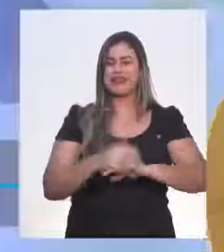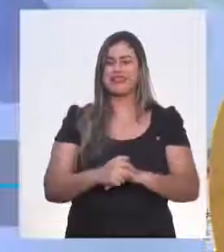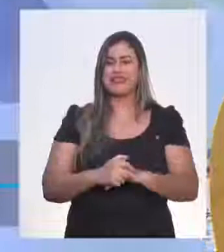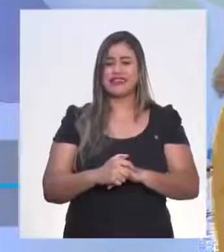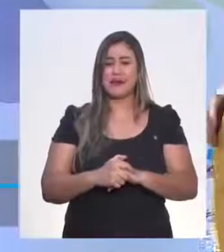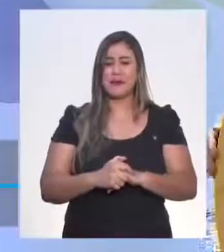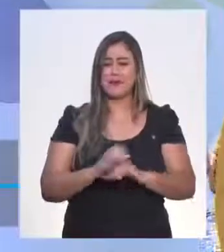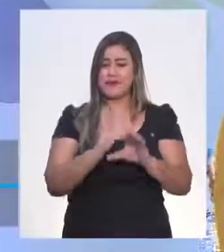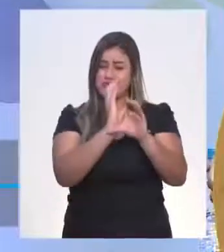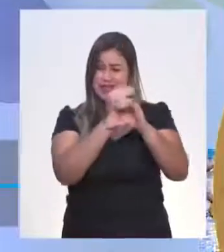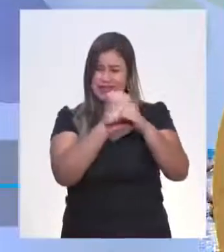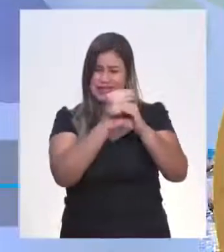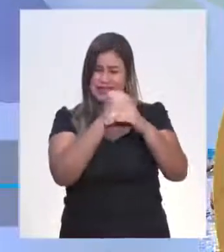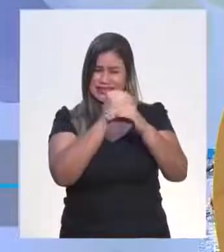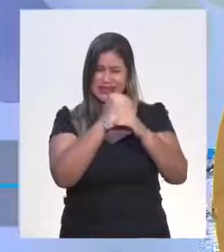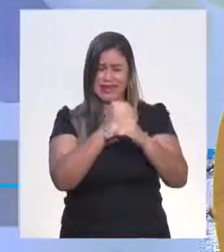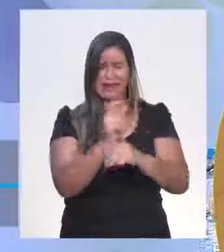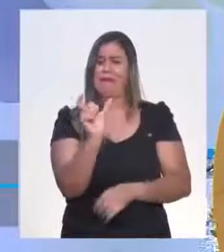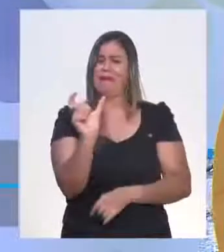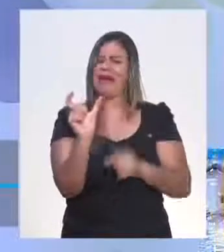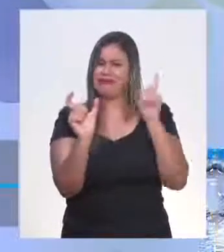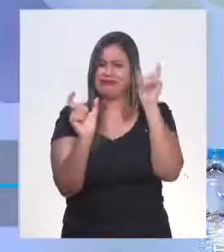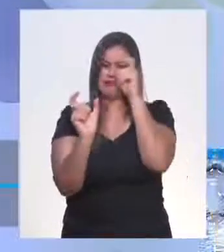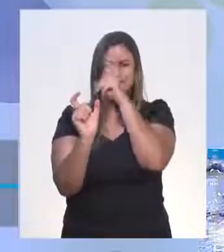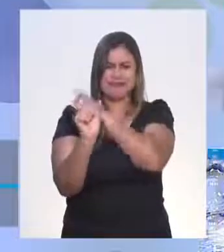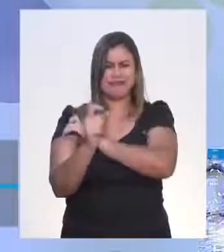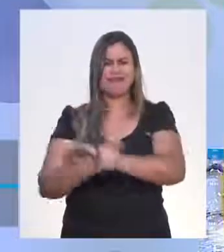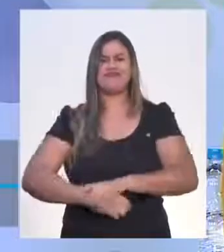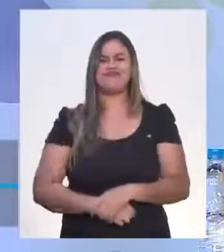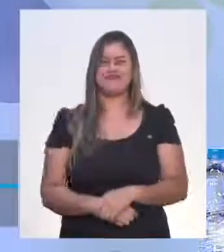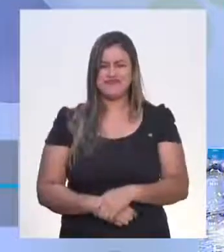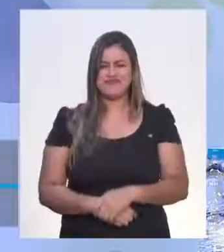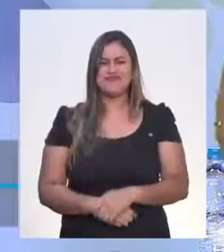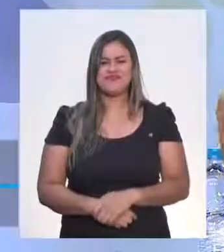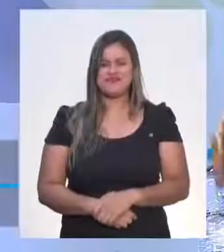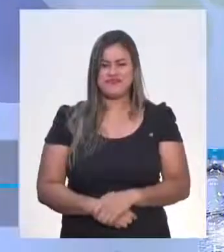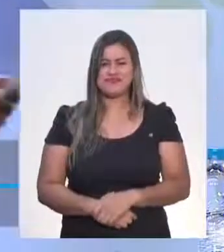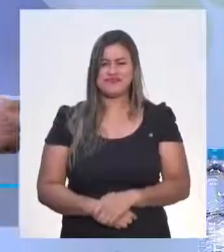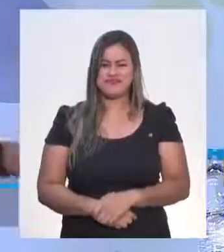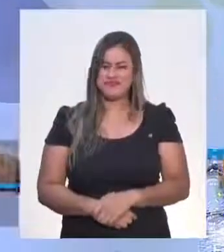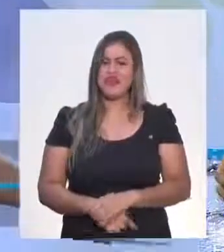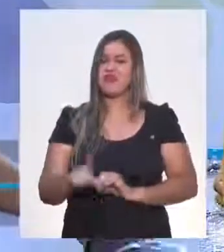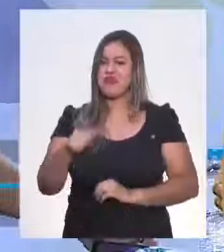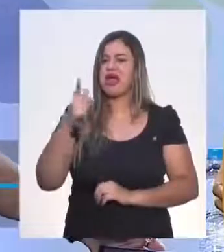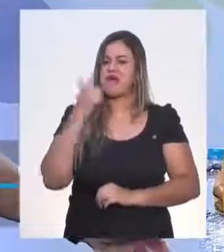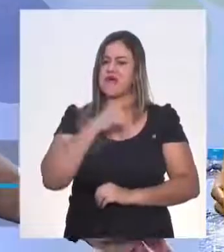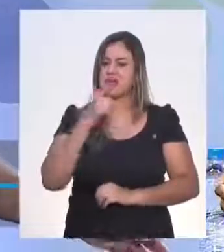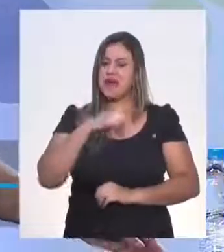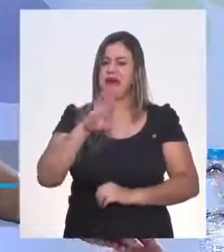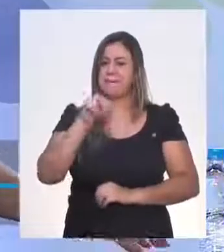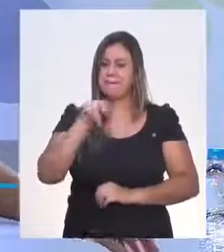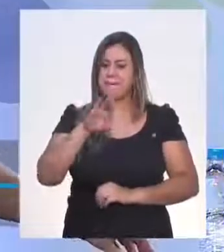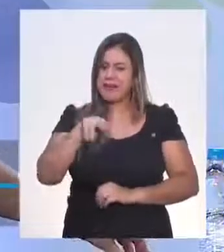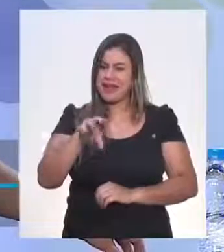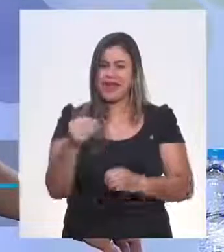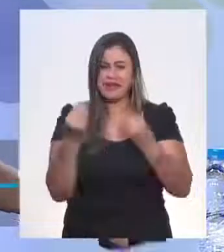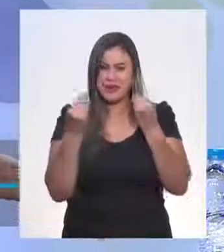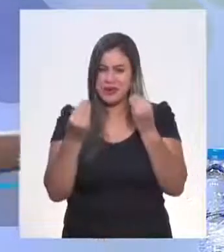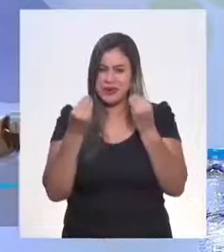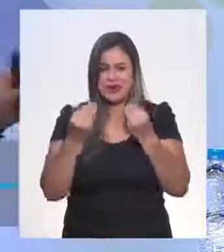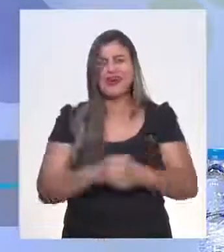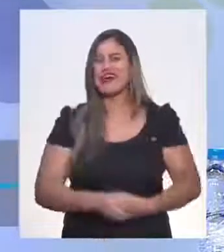Para microscópicos anual gente olha pode ser simples o Breno quase aqui